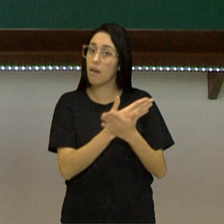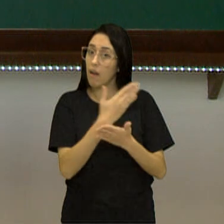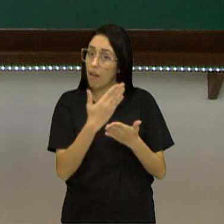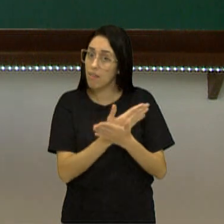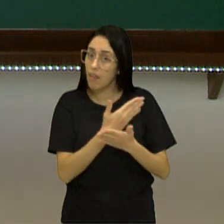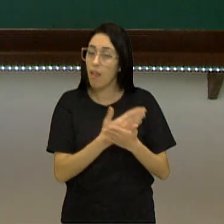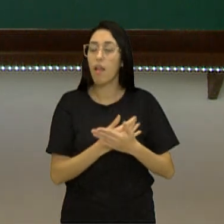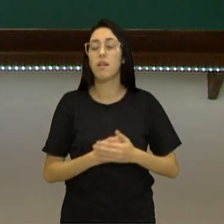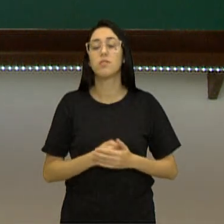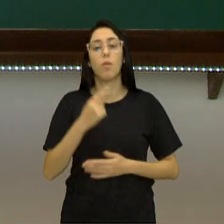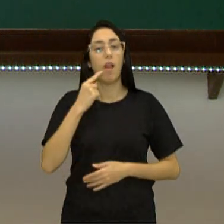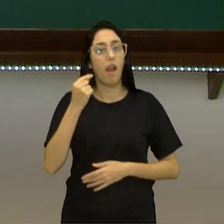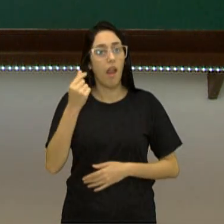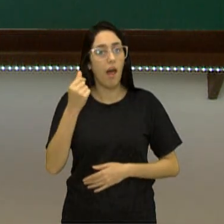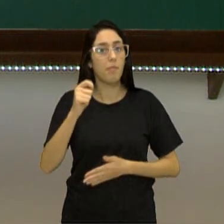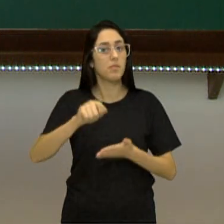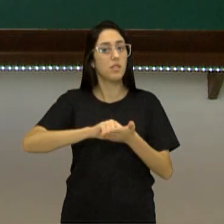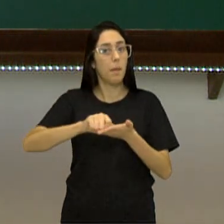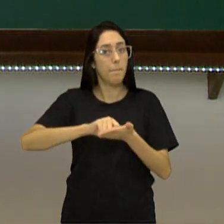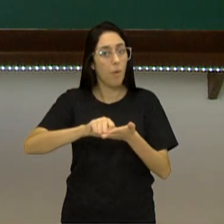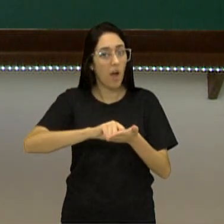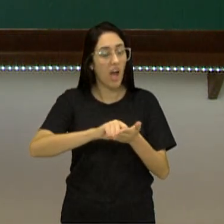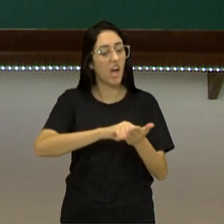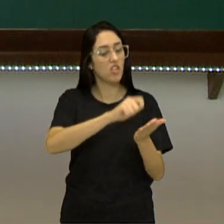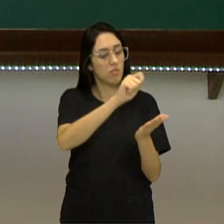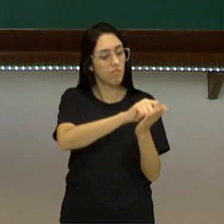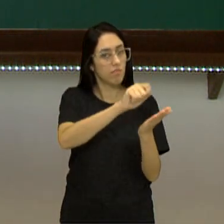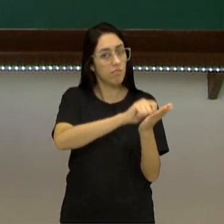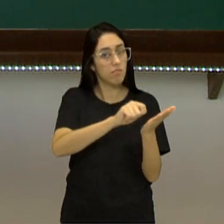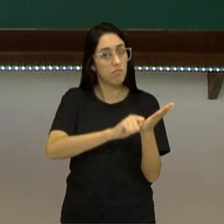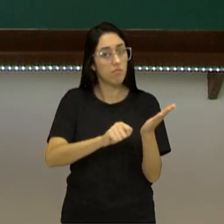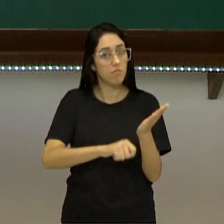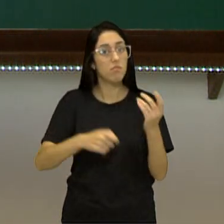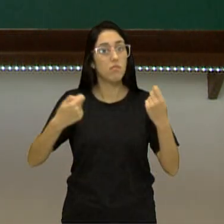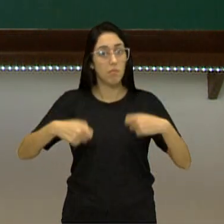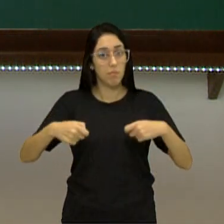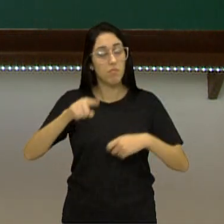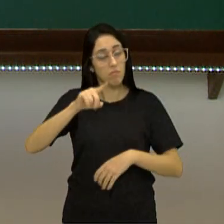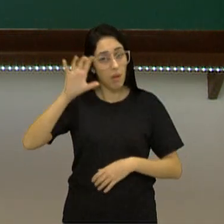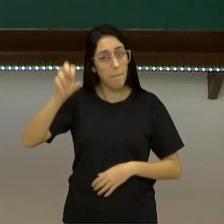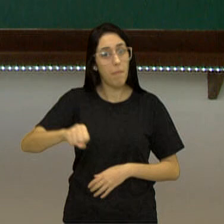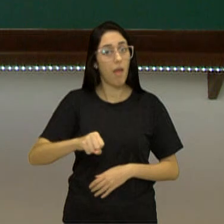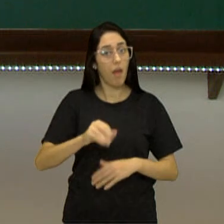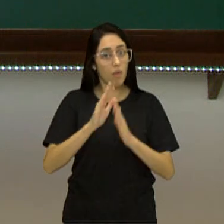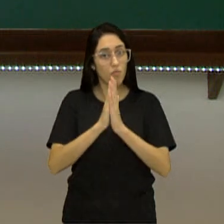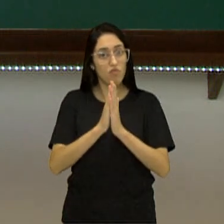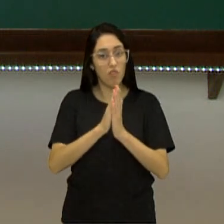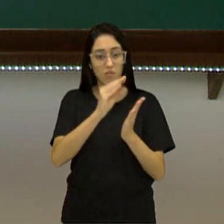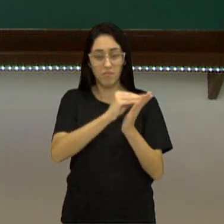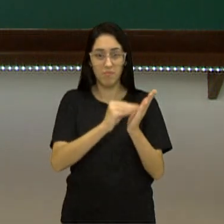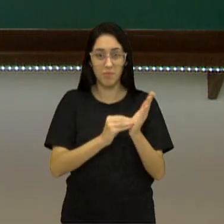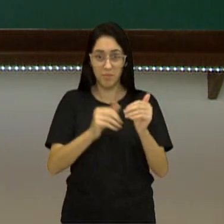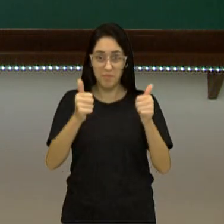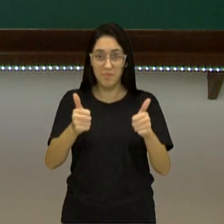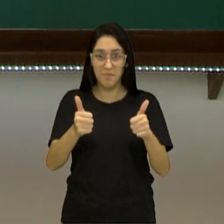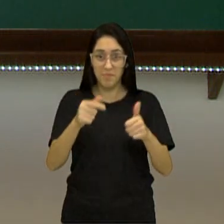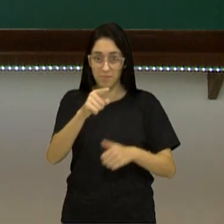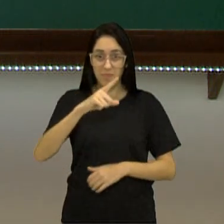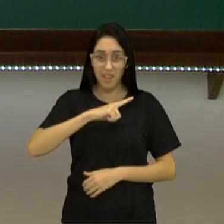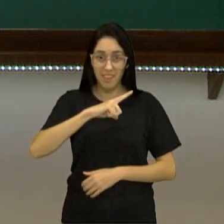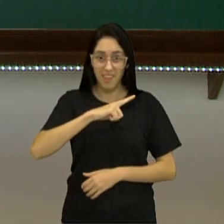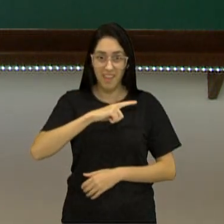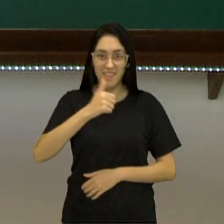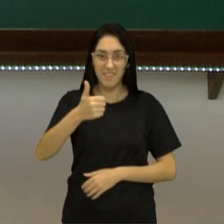teu lápis, tua borracha e tua caneta. Vai lá, pega lá para anotar. Já foi? Ah, tá aí com